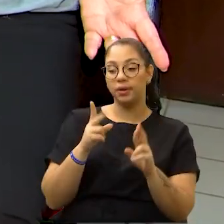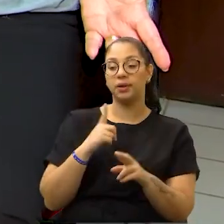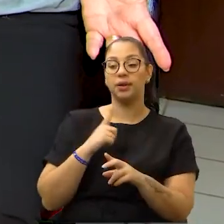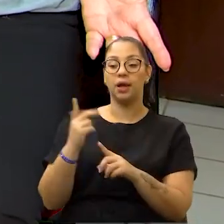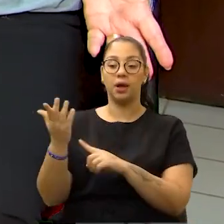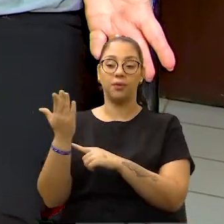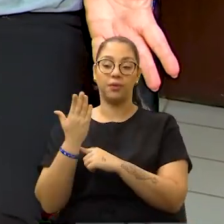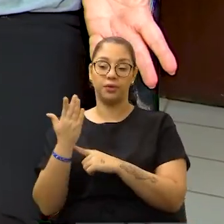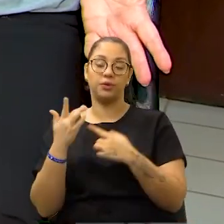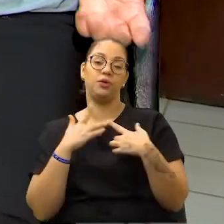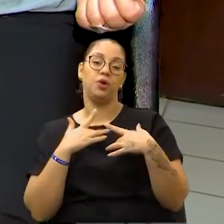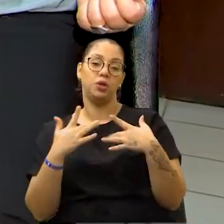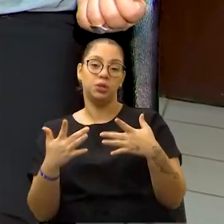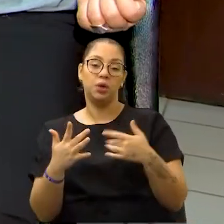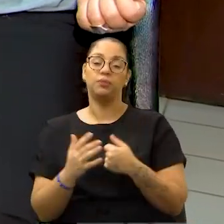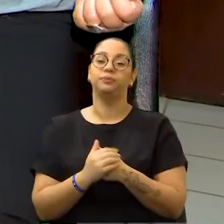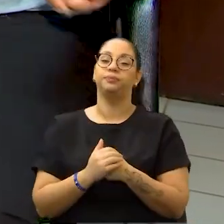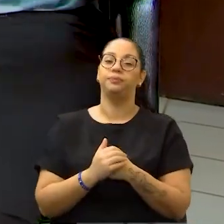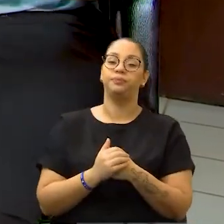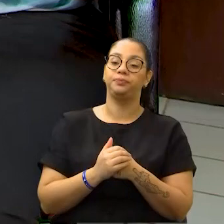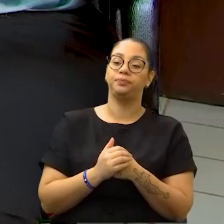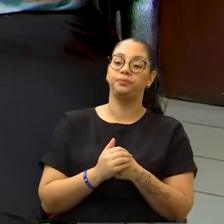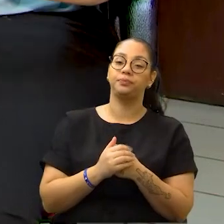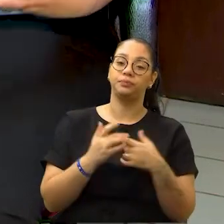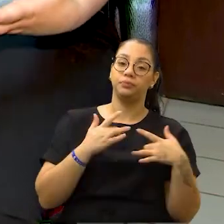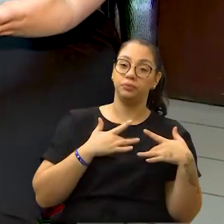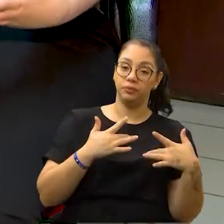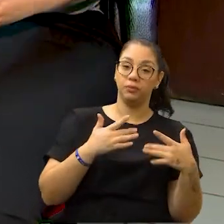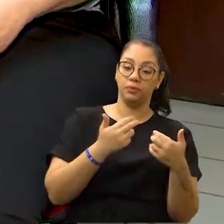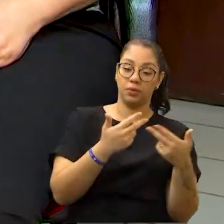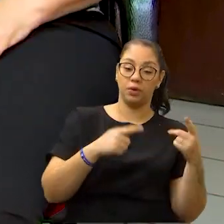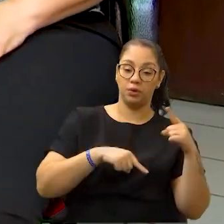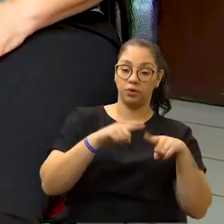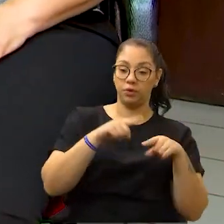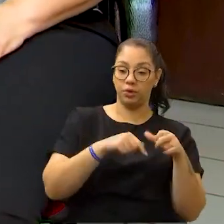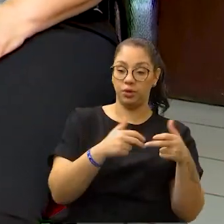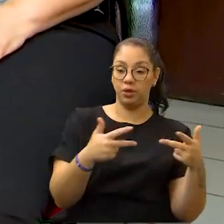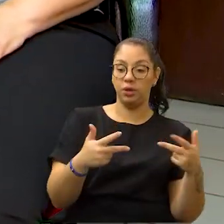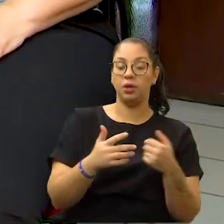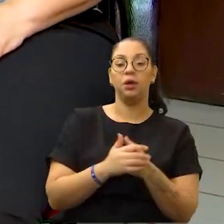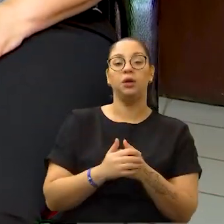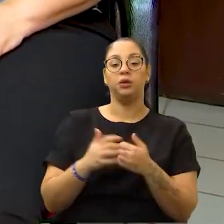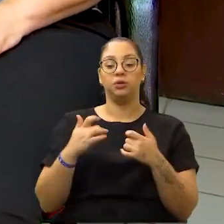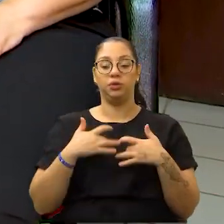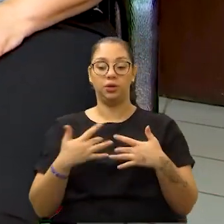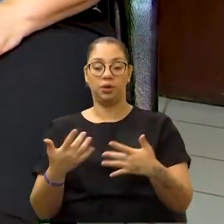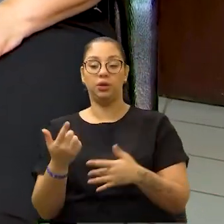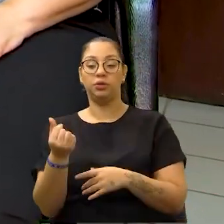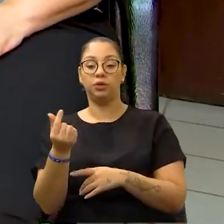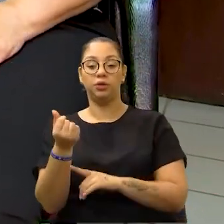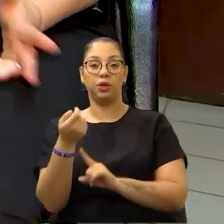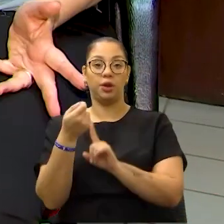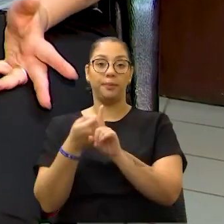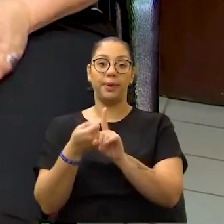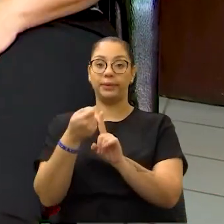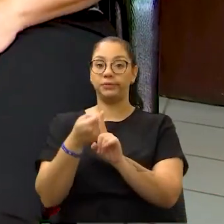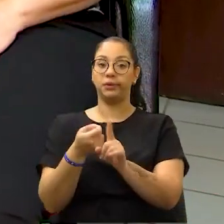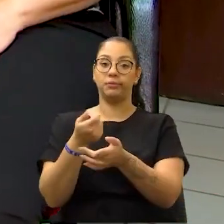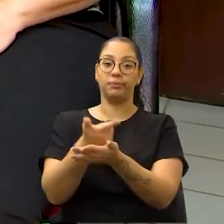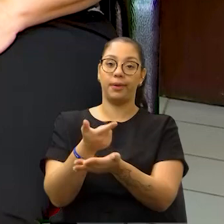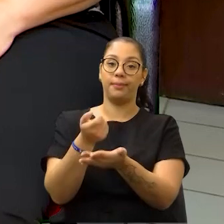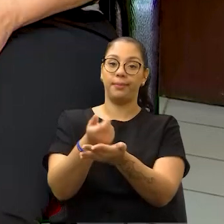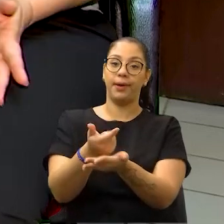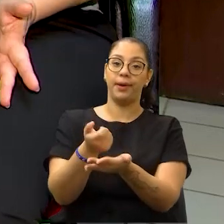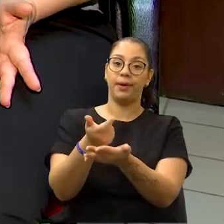com a ajuda de doadores de itens, doadores de recursos mensais,